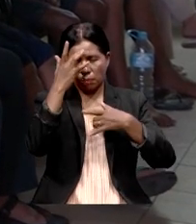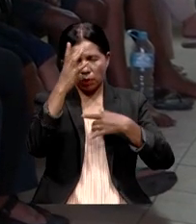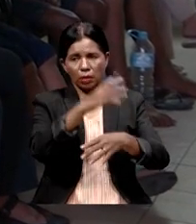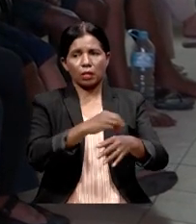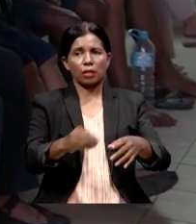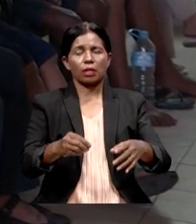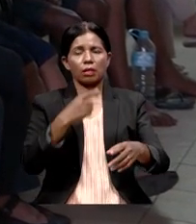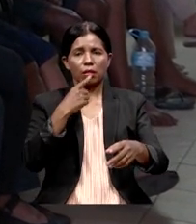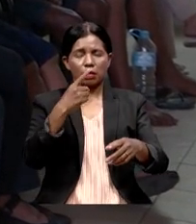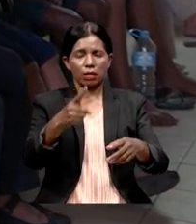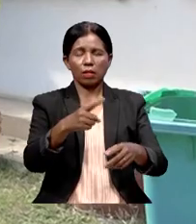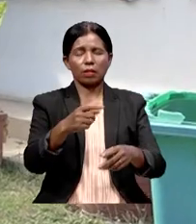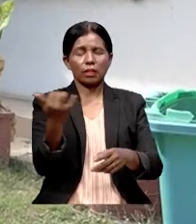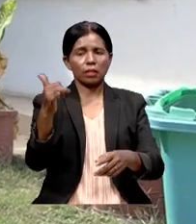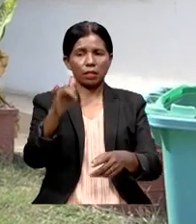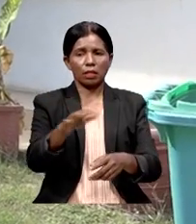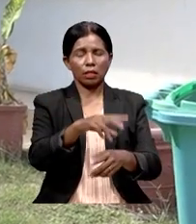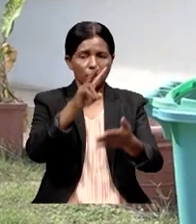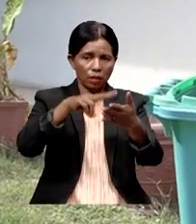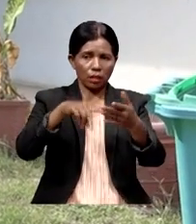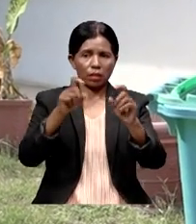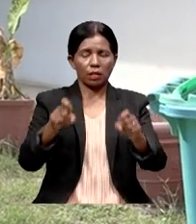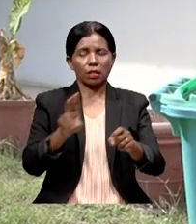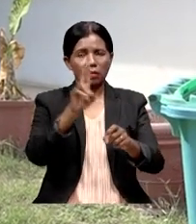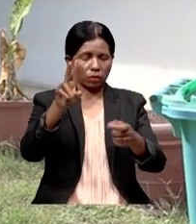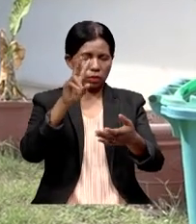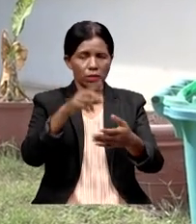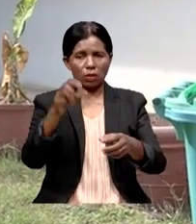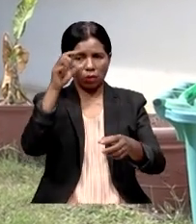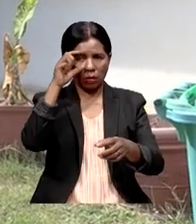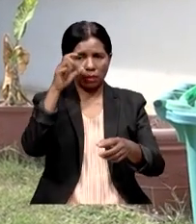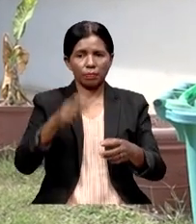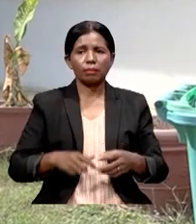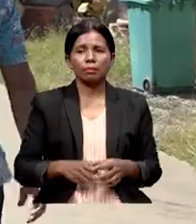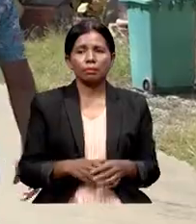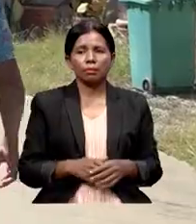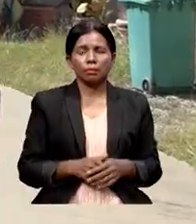no refração eru kasira nebe atule tem que usa óculo. Agina Lola, Tito Silva, GMN.